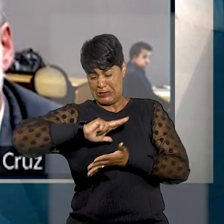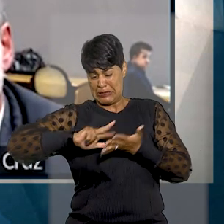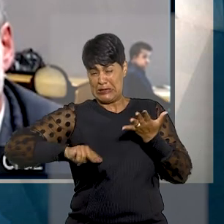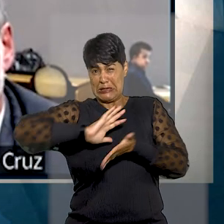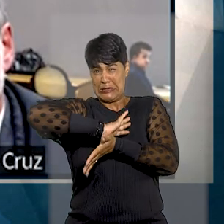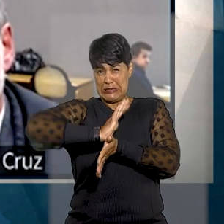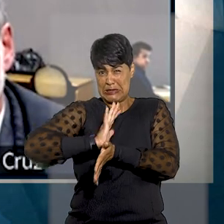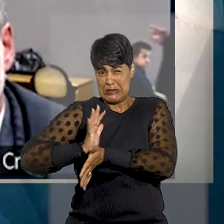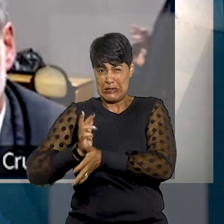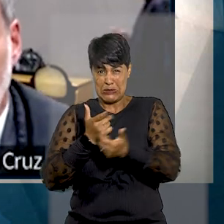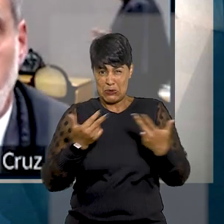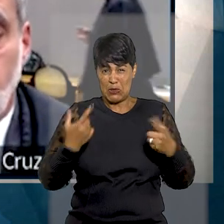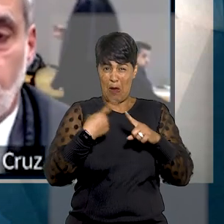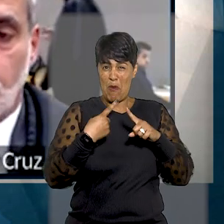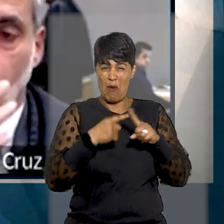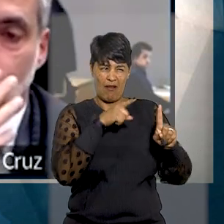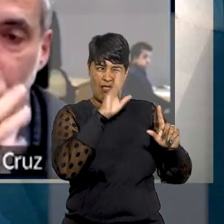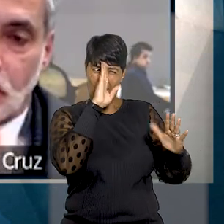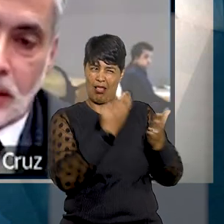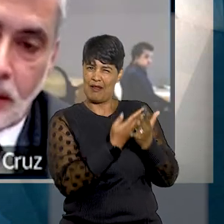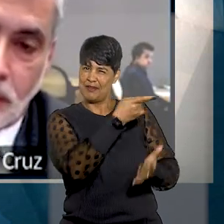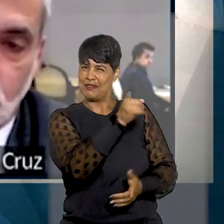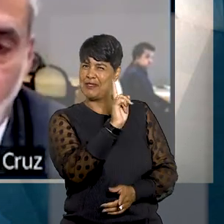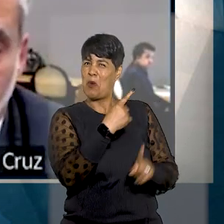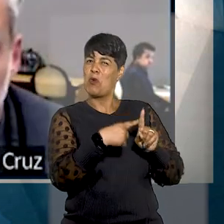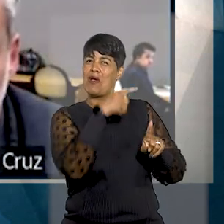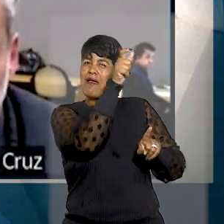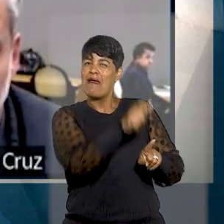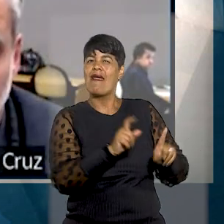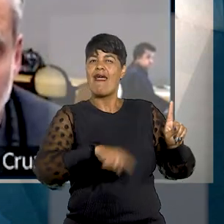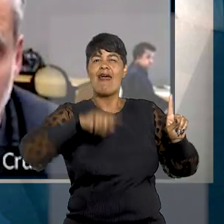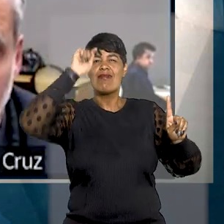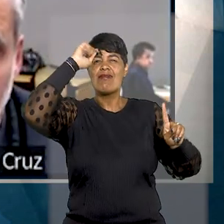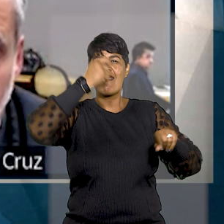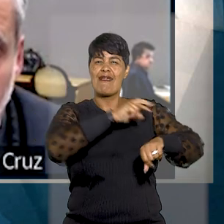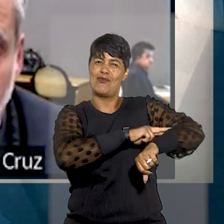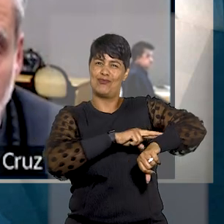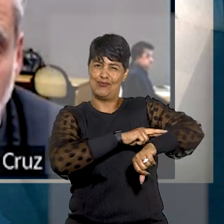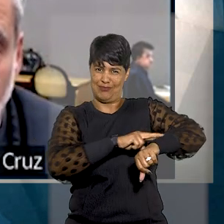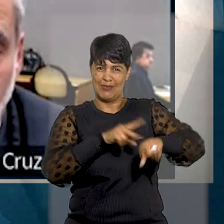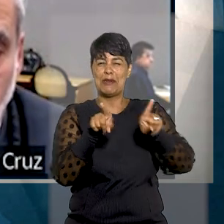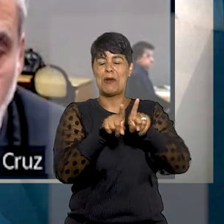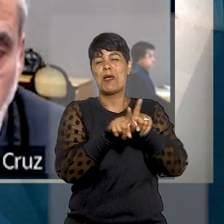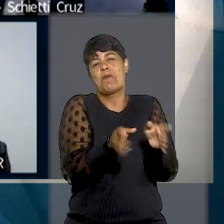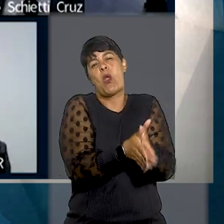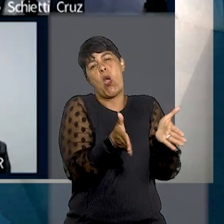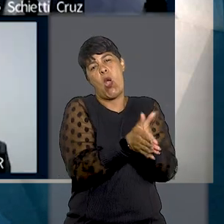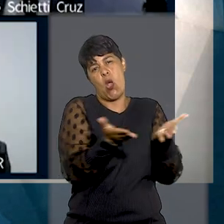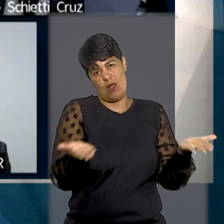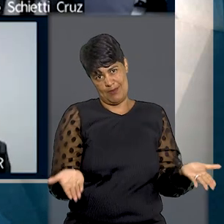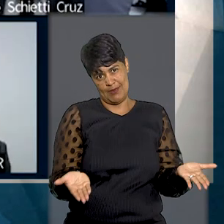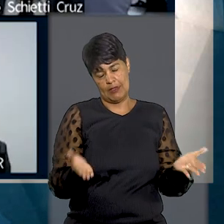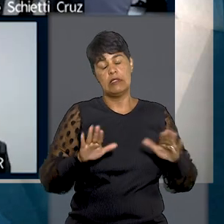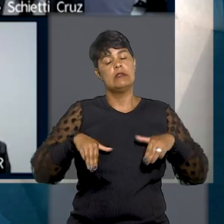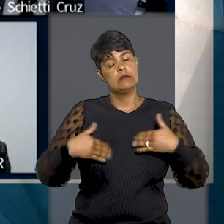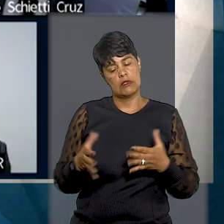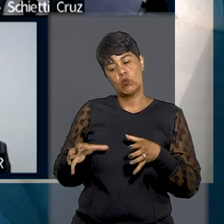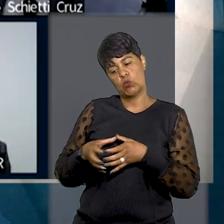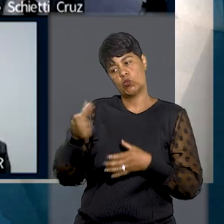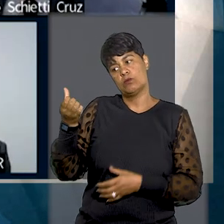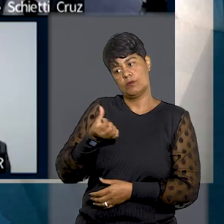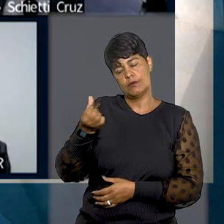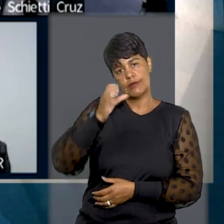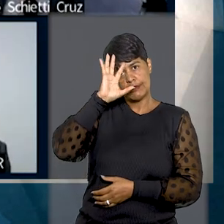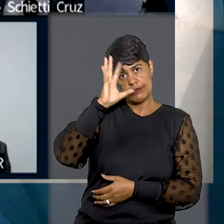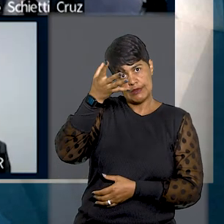inclusive pela redução da credibilidade do relato de um jovem negro e Pobre Desta forma a sexta turma entendeu que o